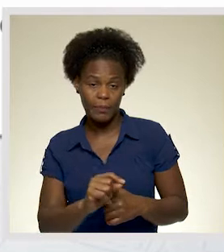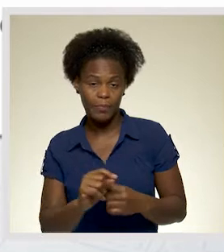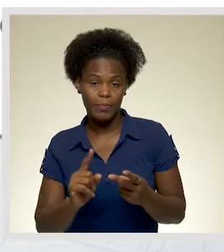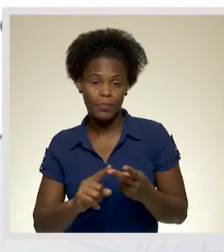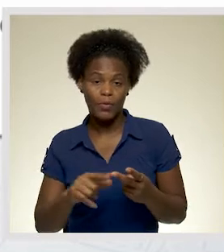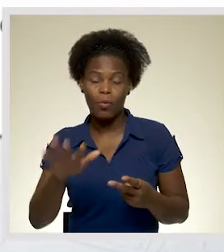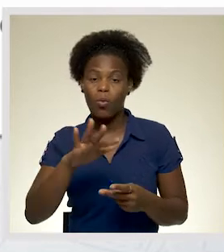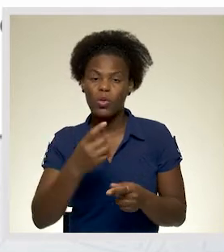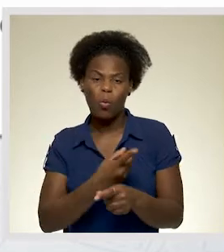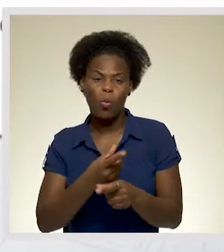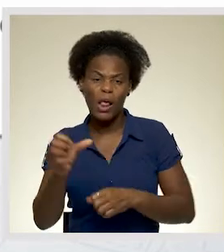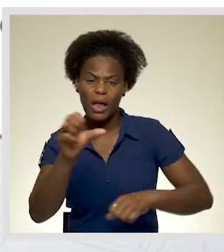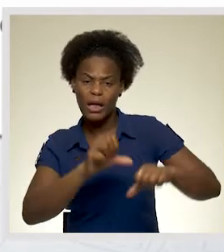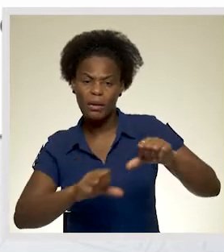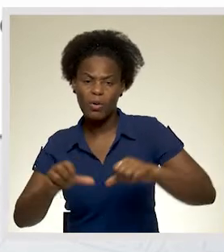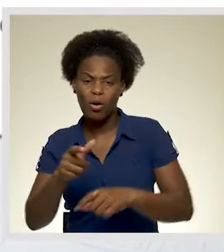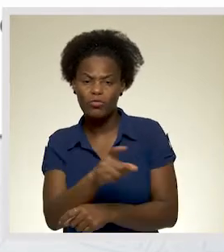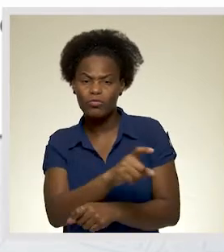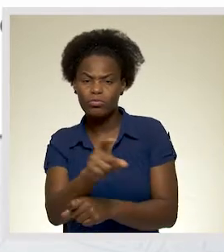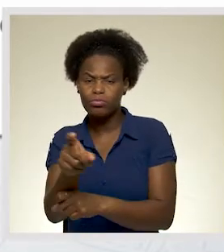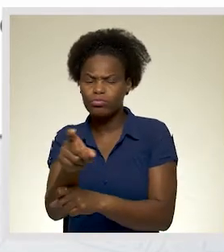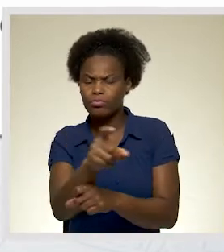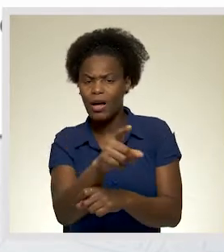Uso de produtos químicos na agricultura,